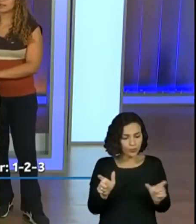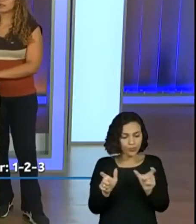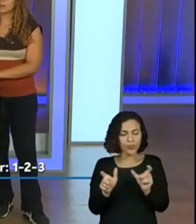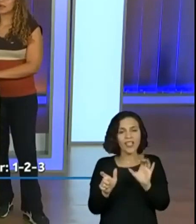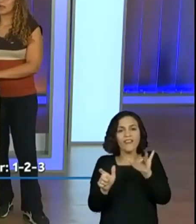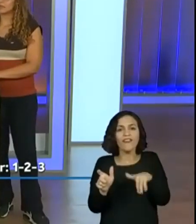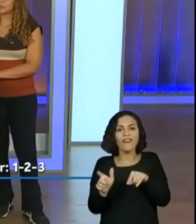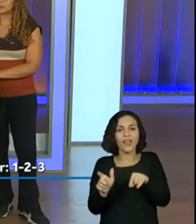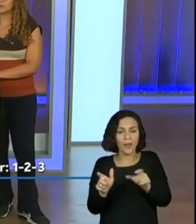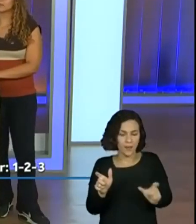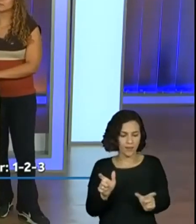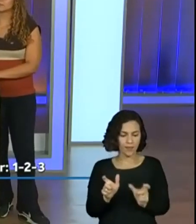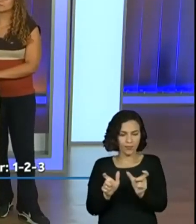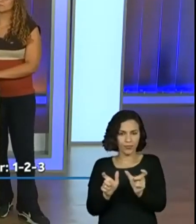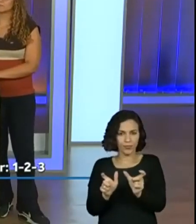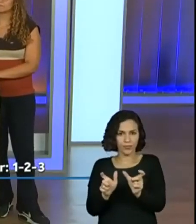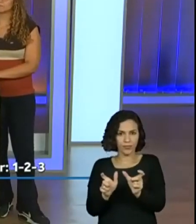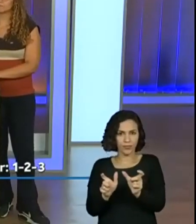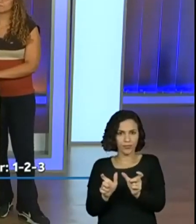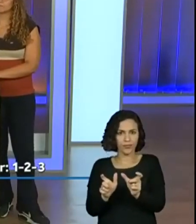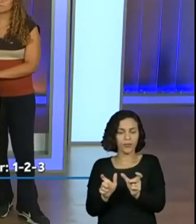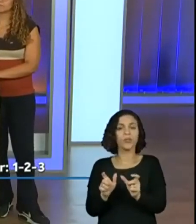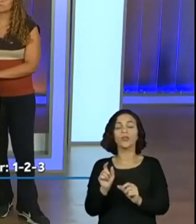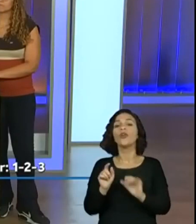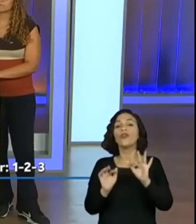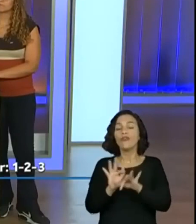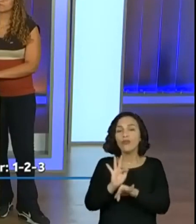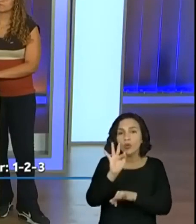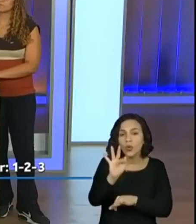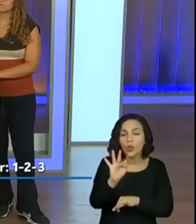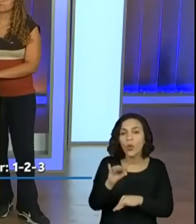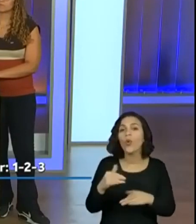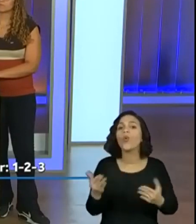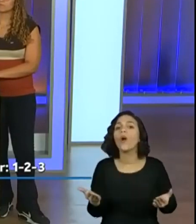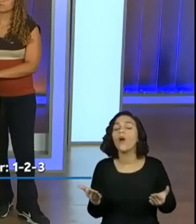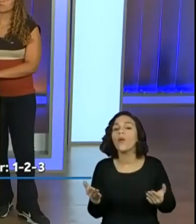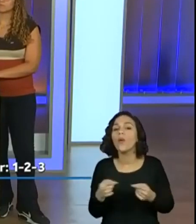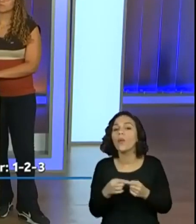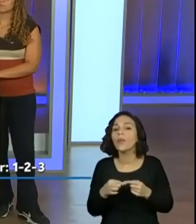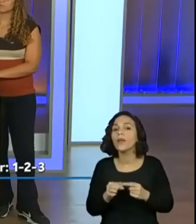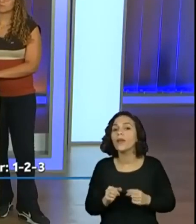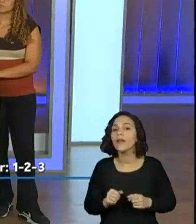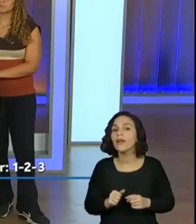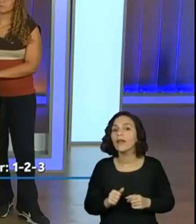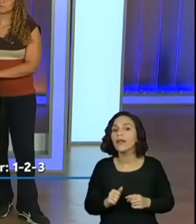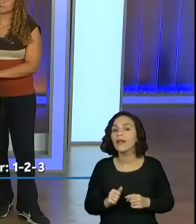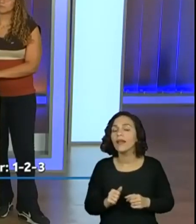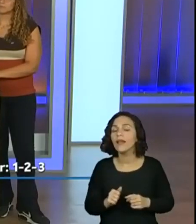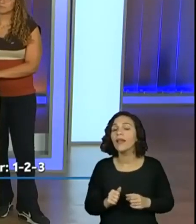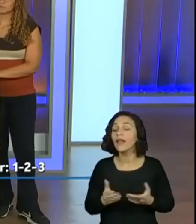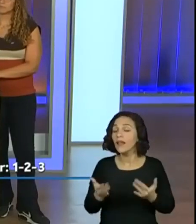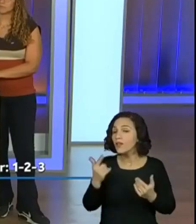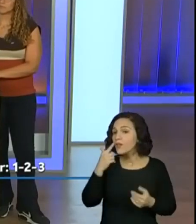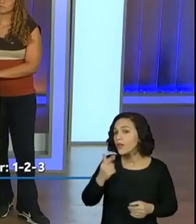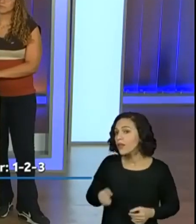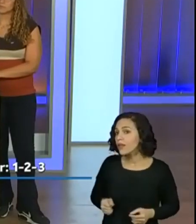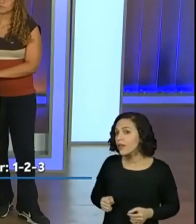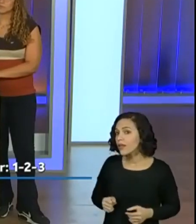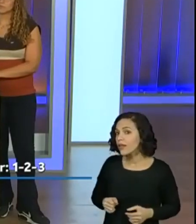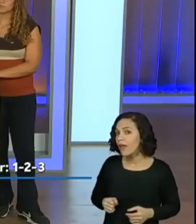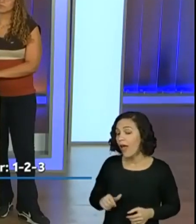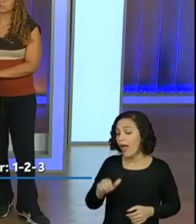ver aqui, não é? Dessas palavras... Futuro, olha lá, futuro o quê? O an com... Coloquem aí no chat.